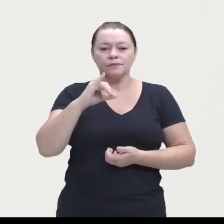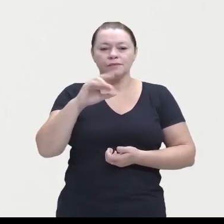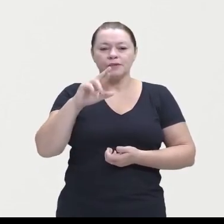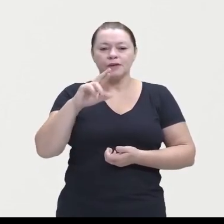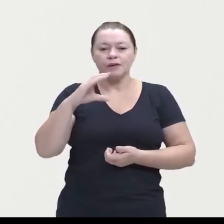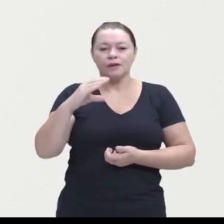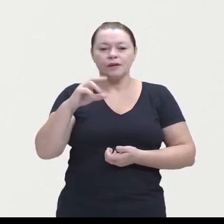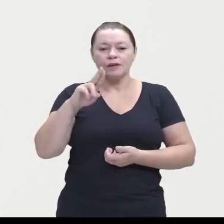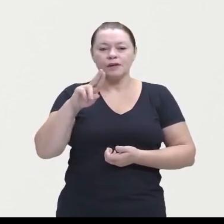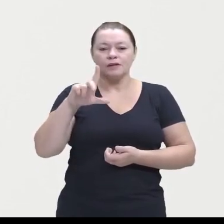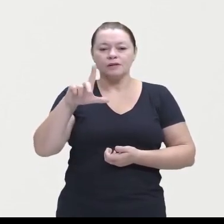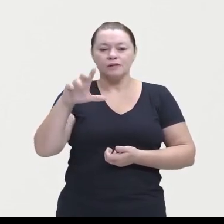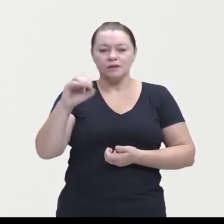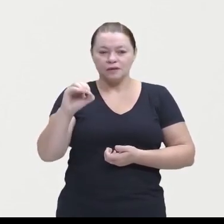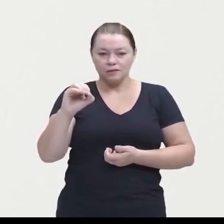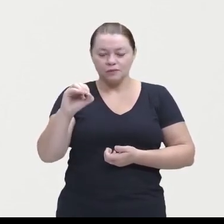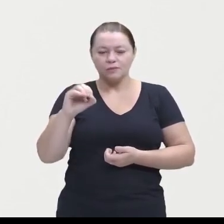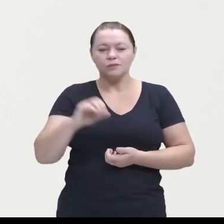Círculo.